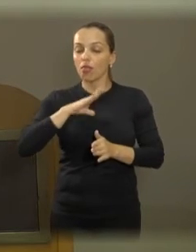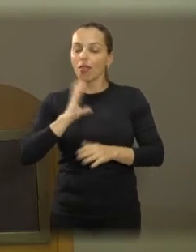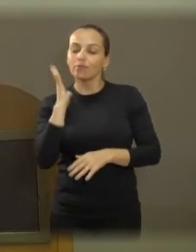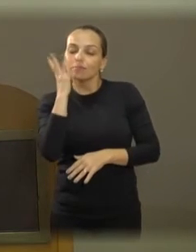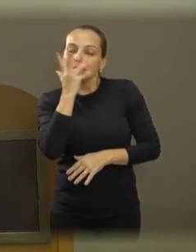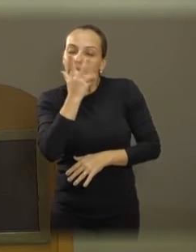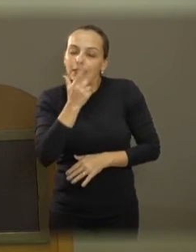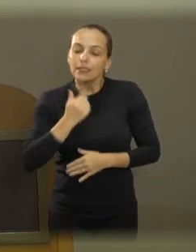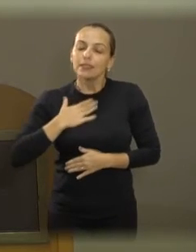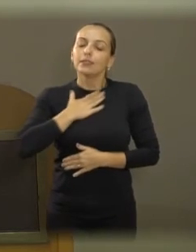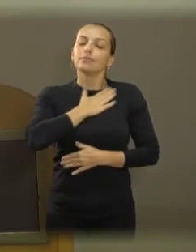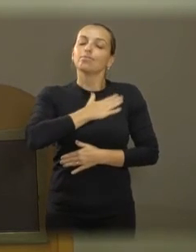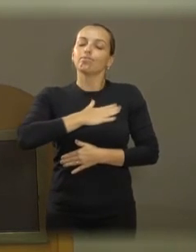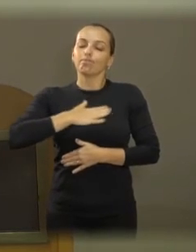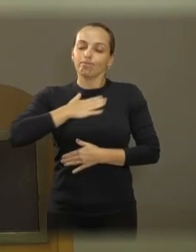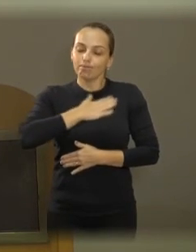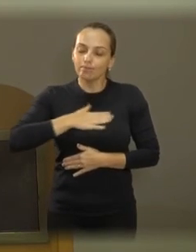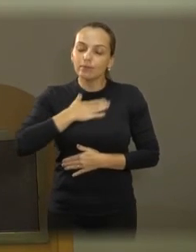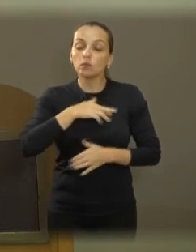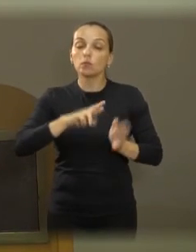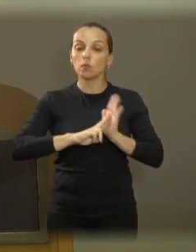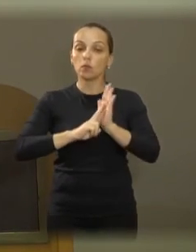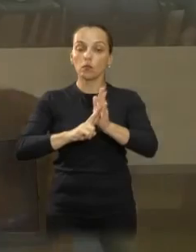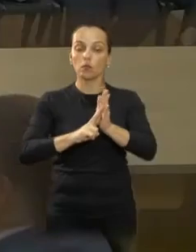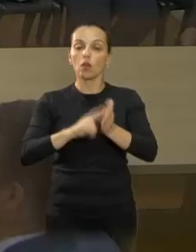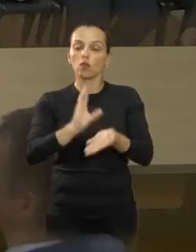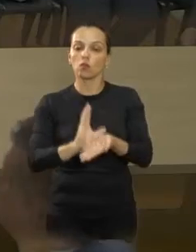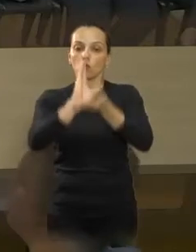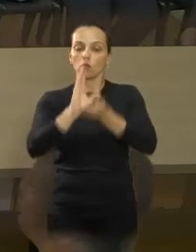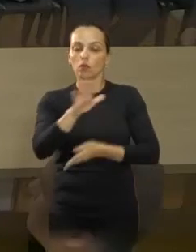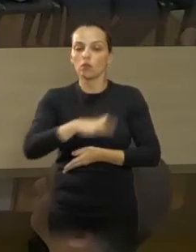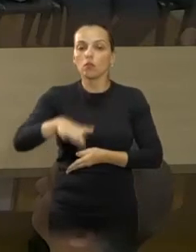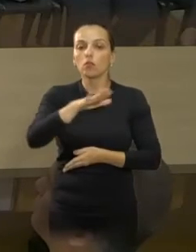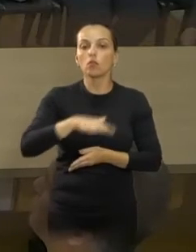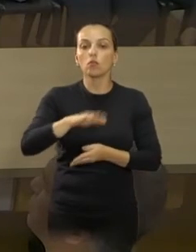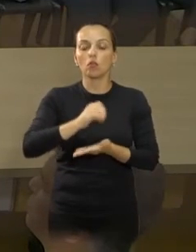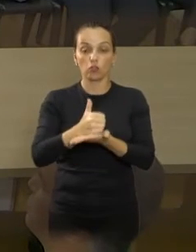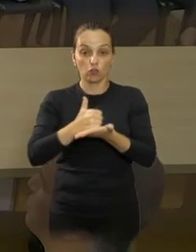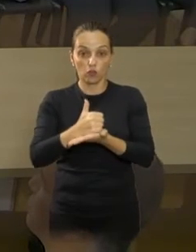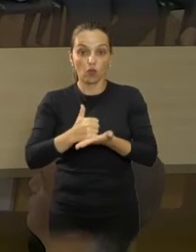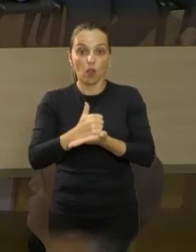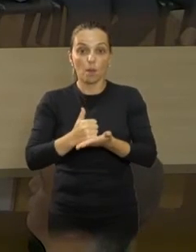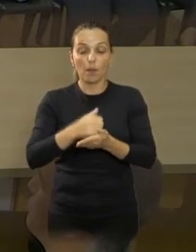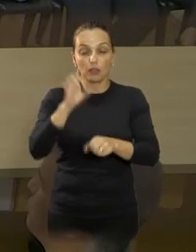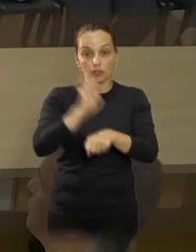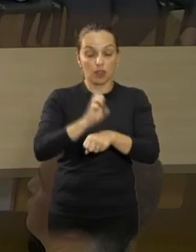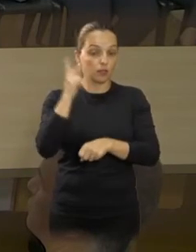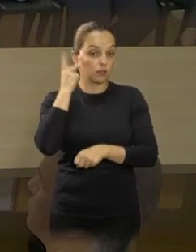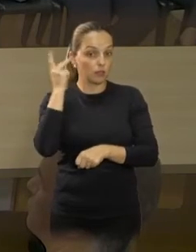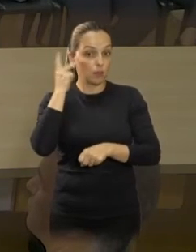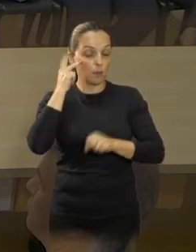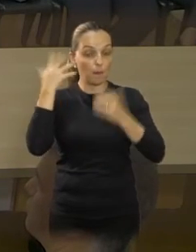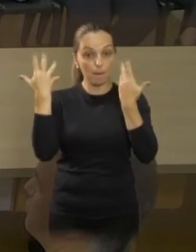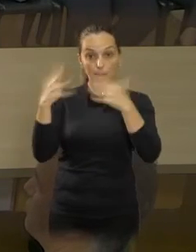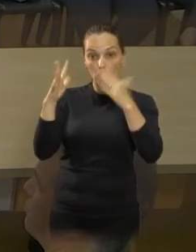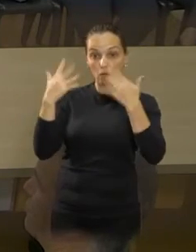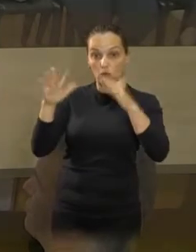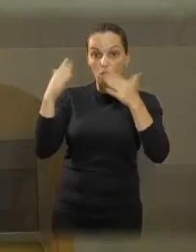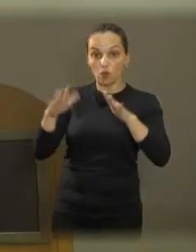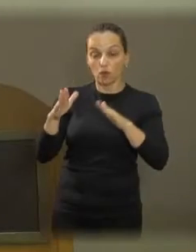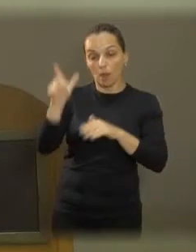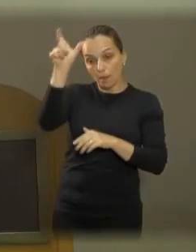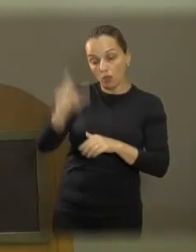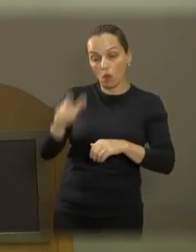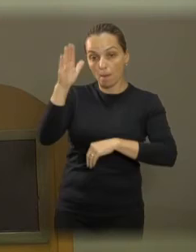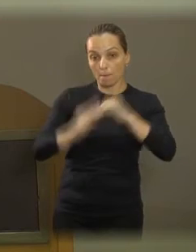demais, representando o Conselho Regional de Farmácia do Estado de São Paulo, para homenagear esse brilhante farmacêutico,